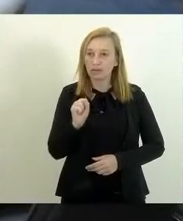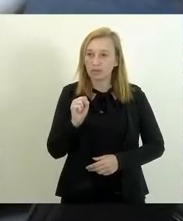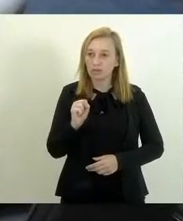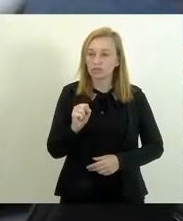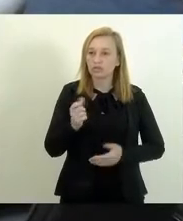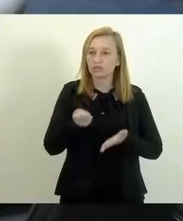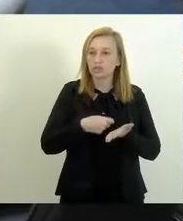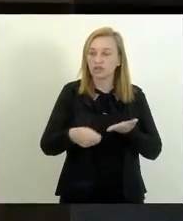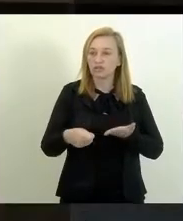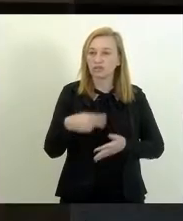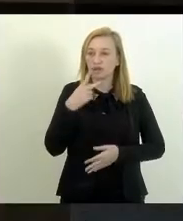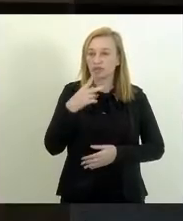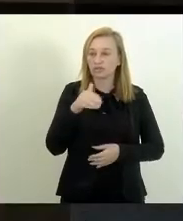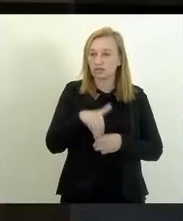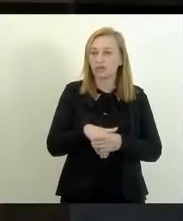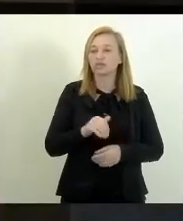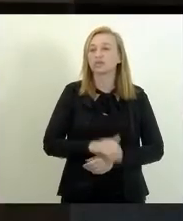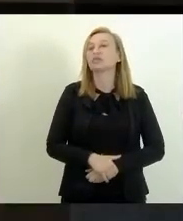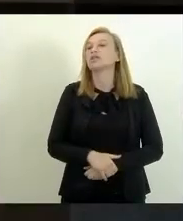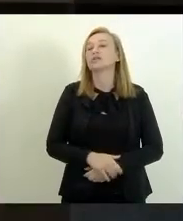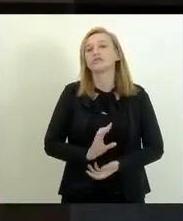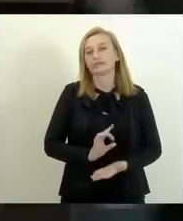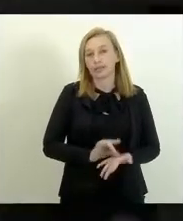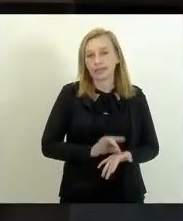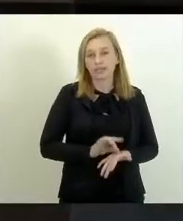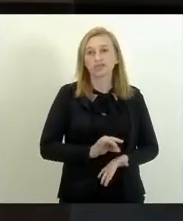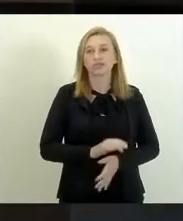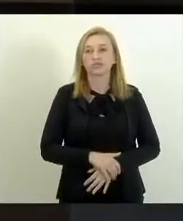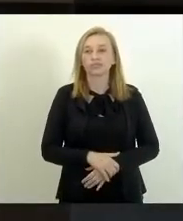fazer a declaração de voto, na verdade,